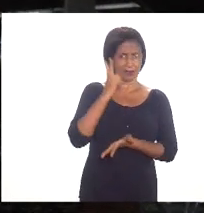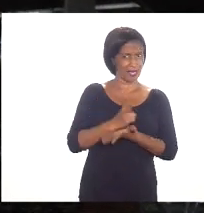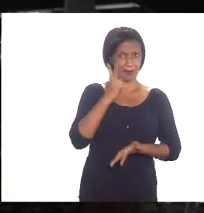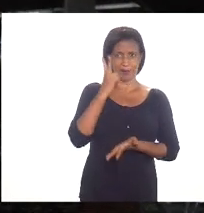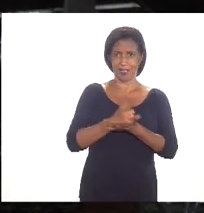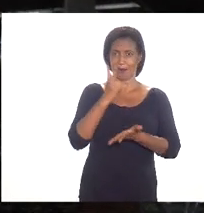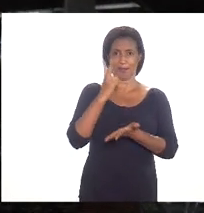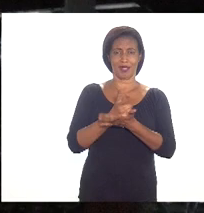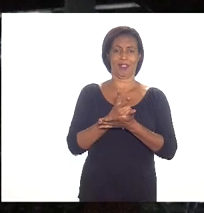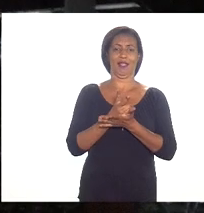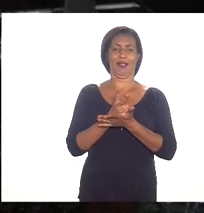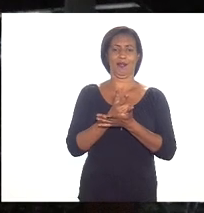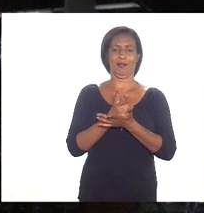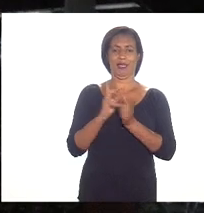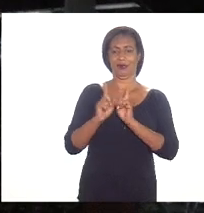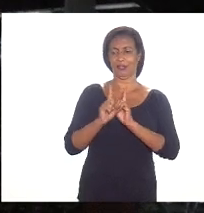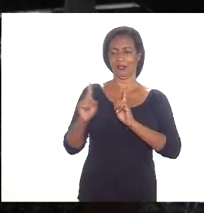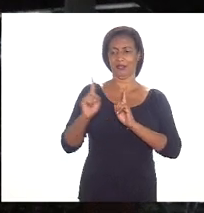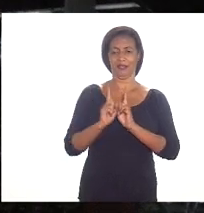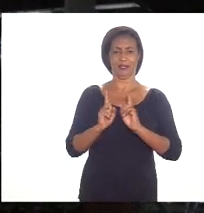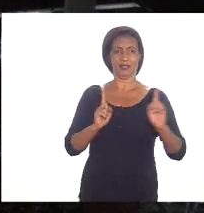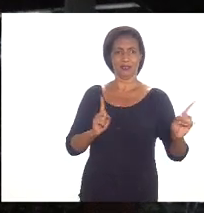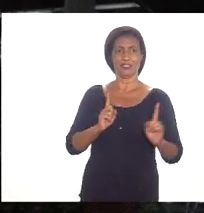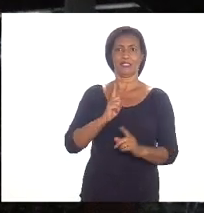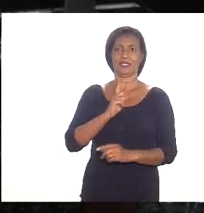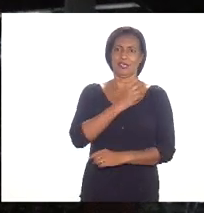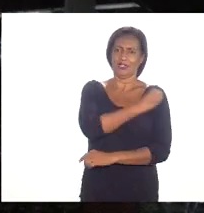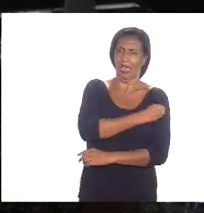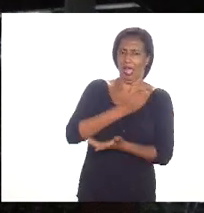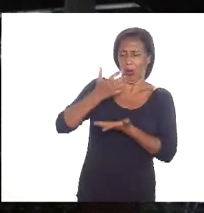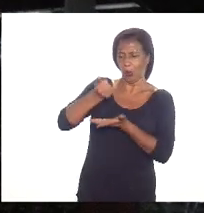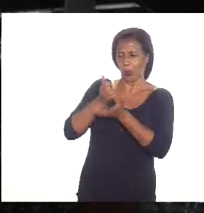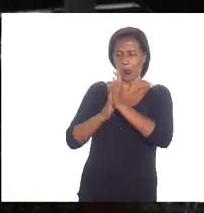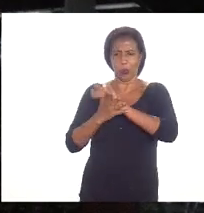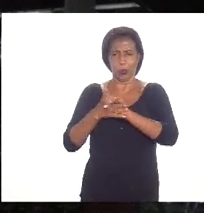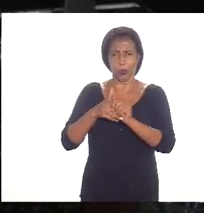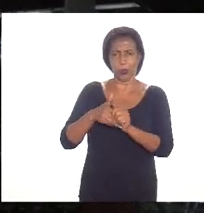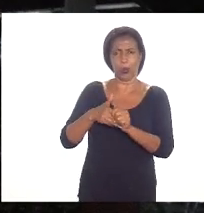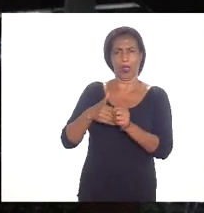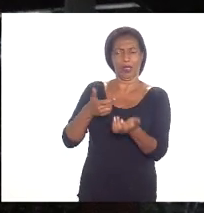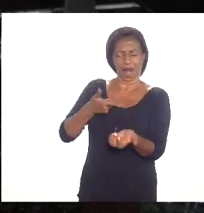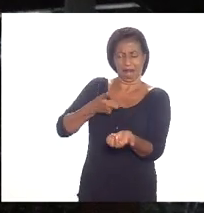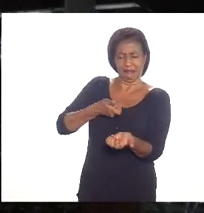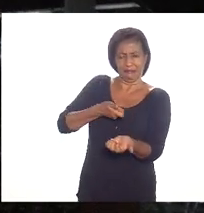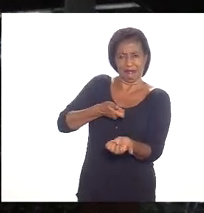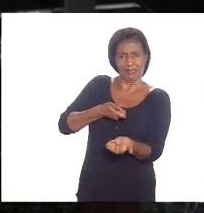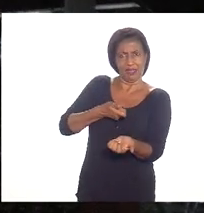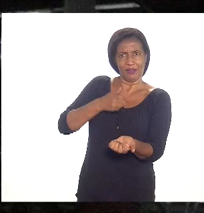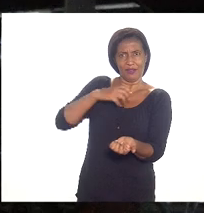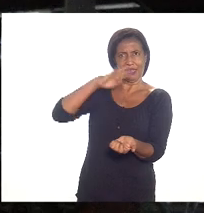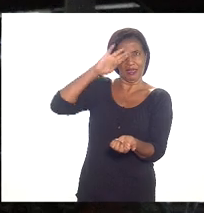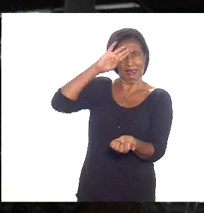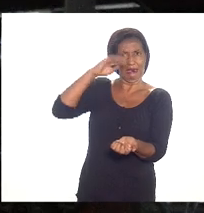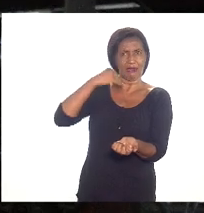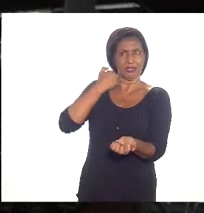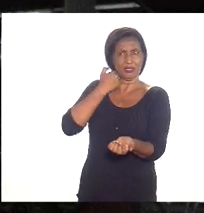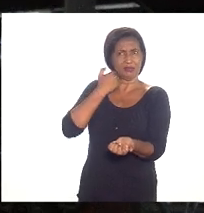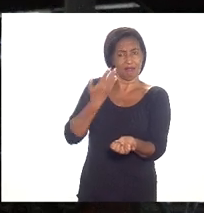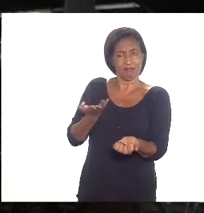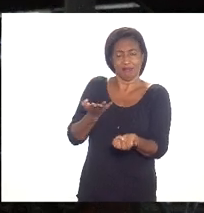sempre, as condicionantes de álcool, de temperatura, não tem questão de ordem. E